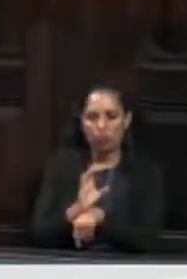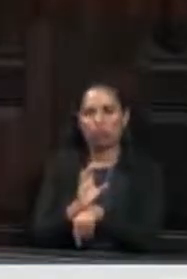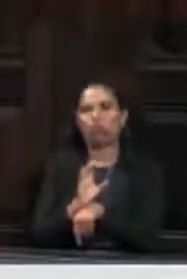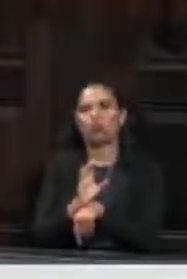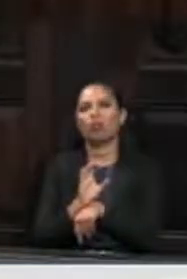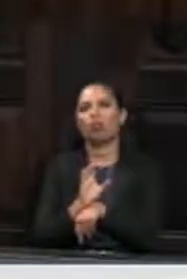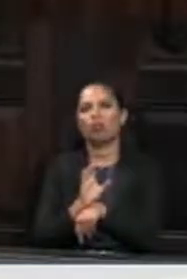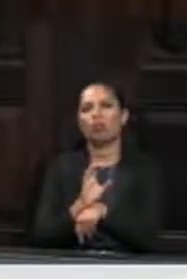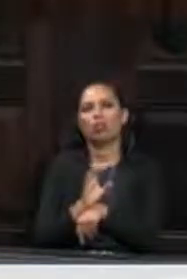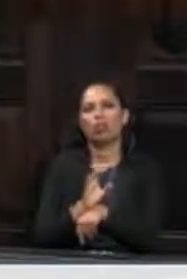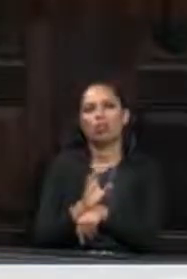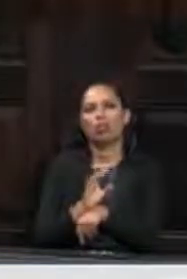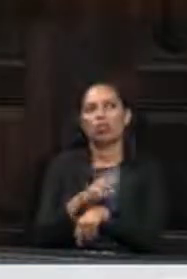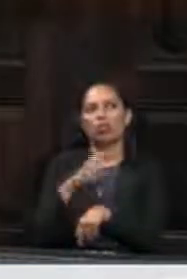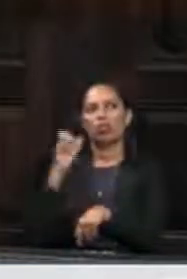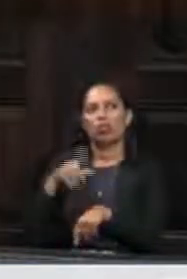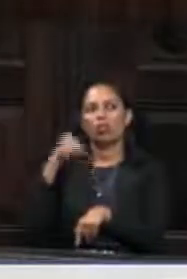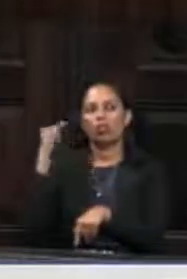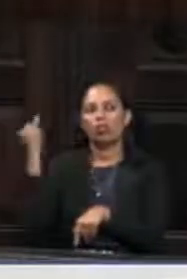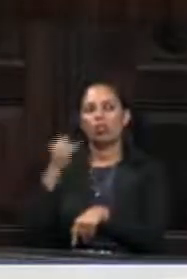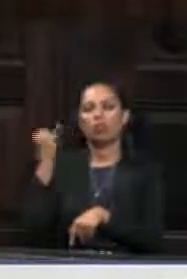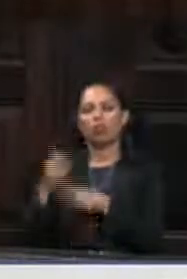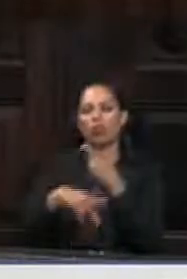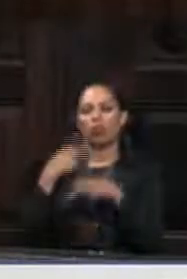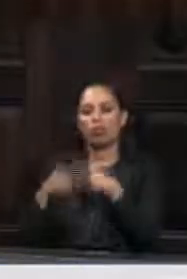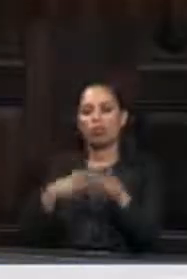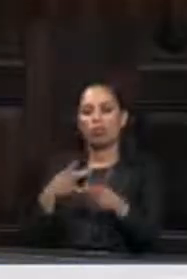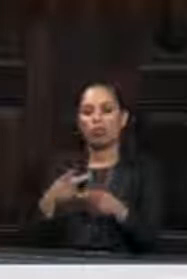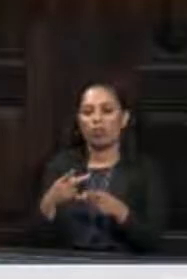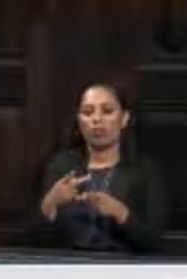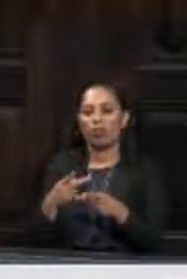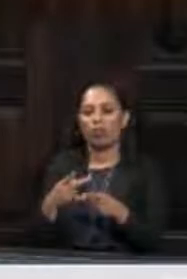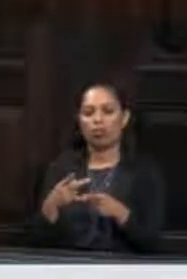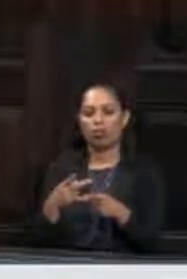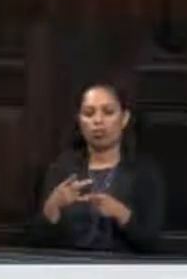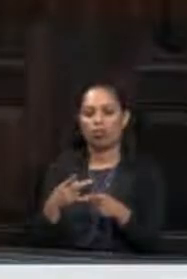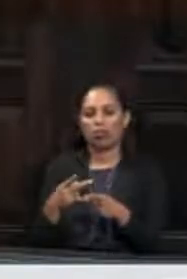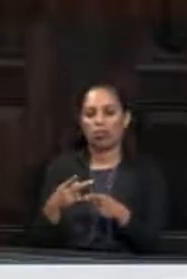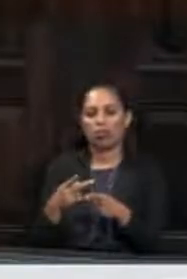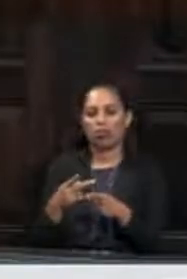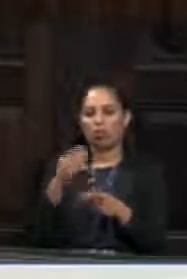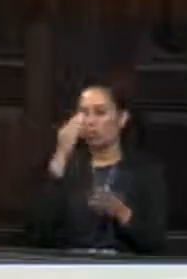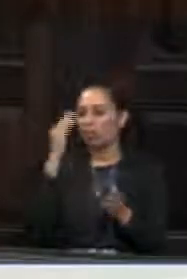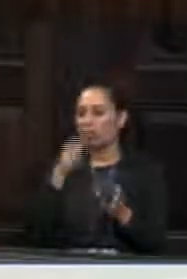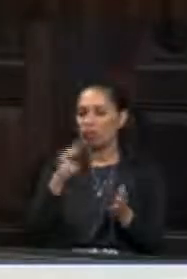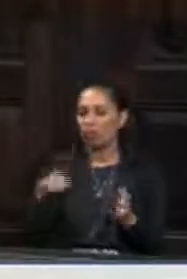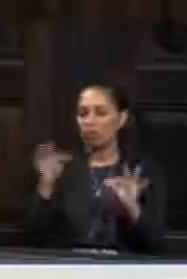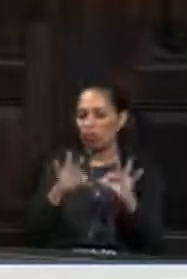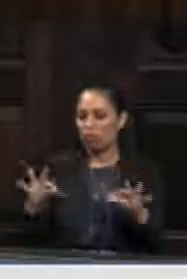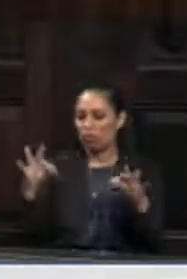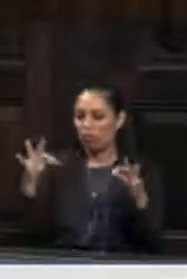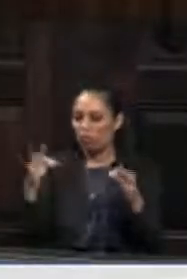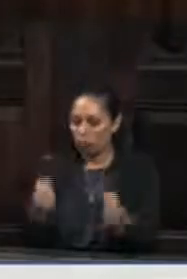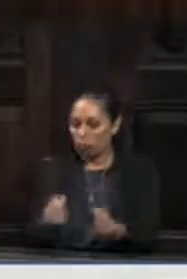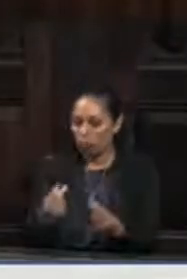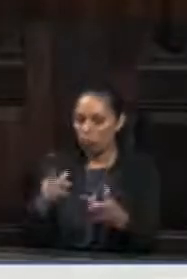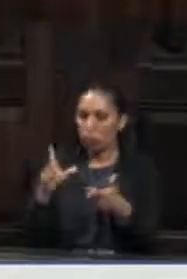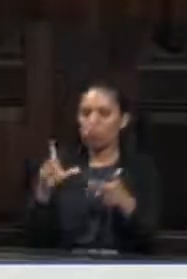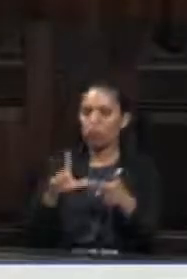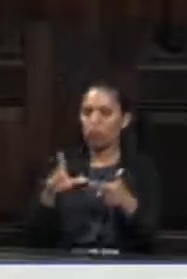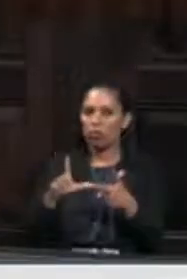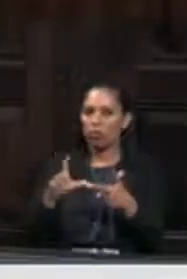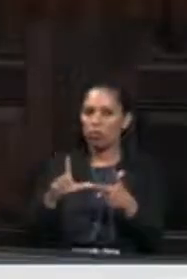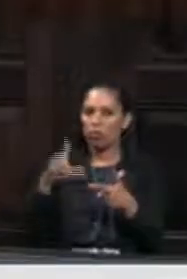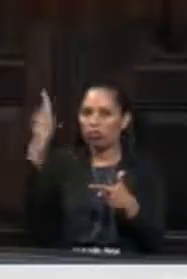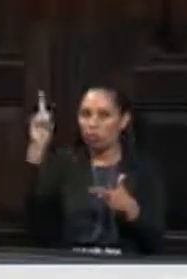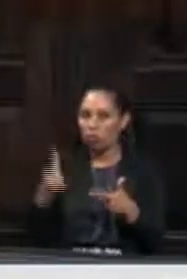lugar, é necessário que haja o descumprimento total ou parcial do dever de legislar sobre aquilo que